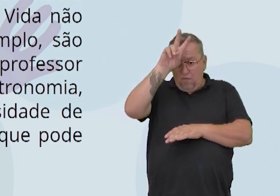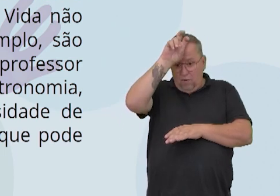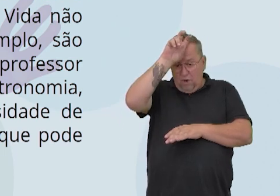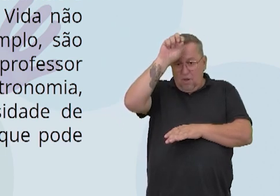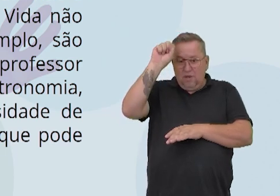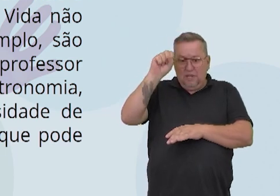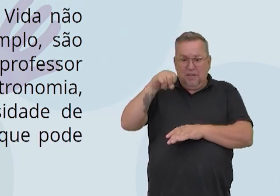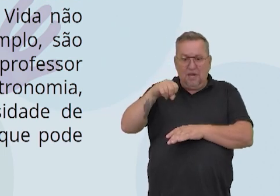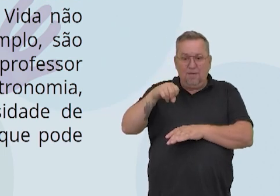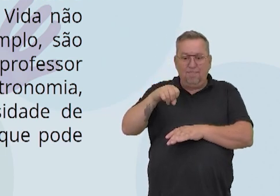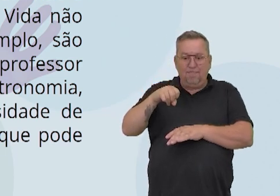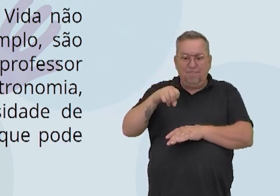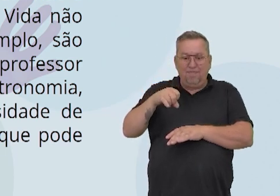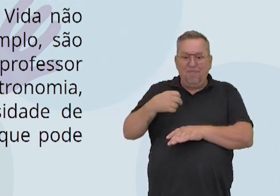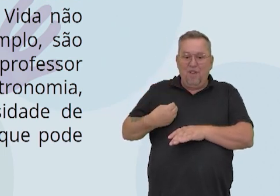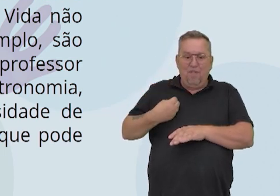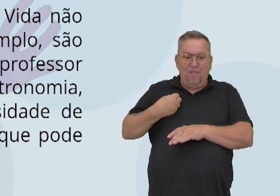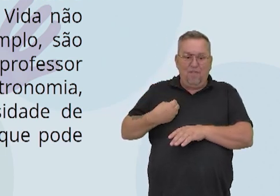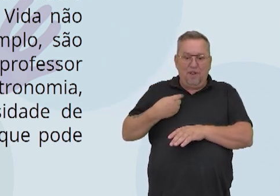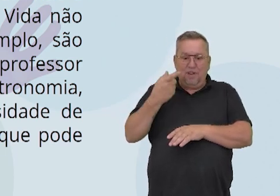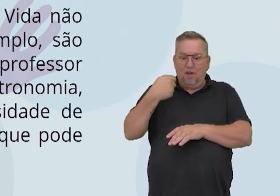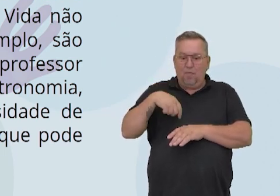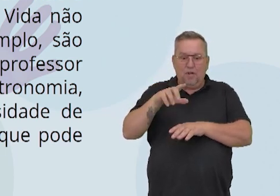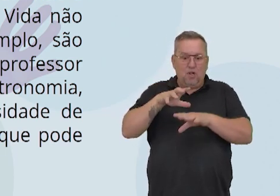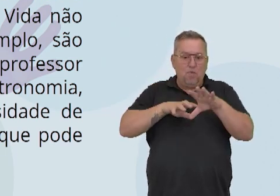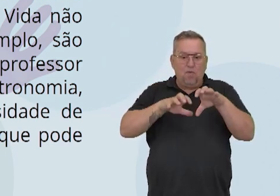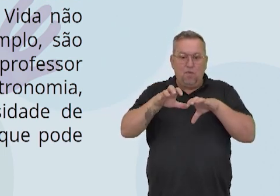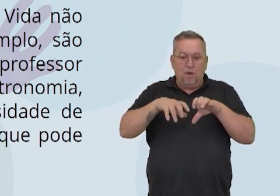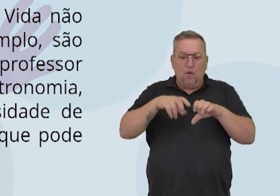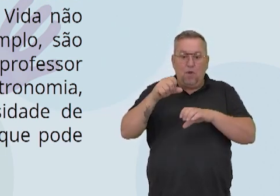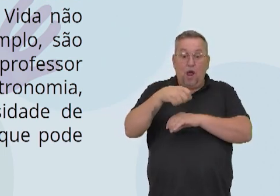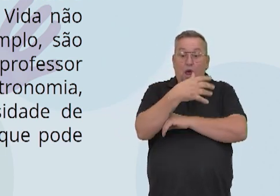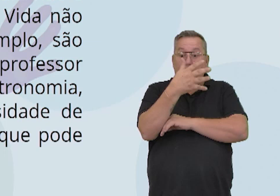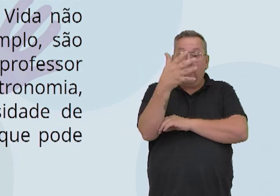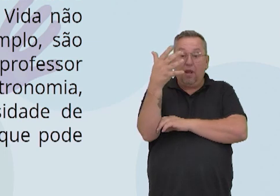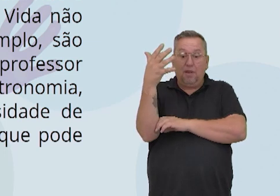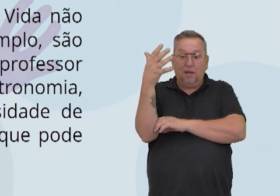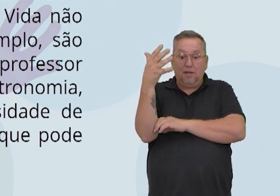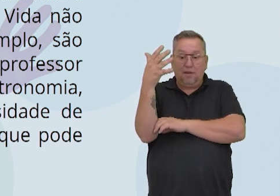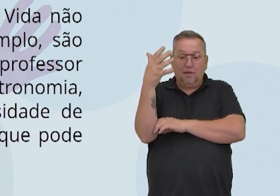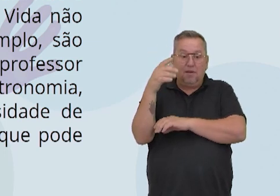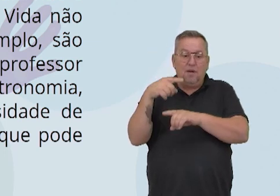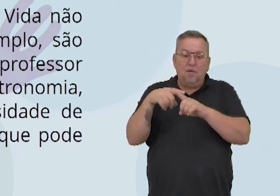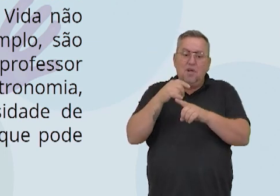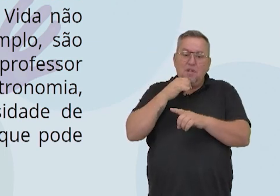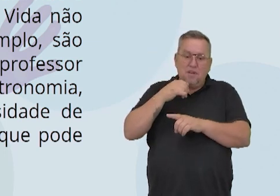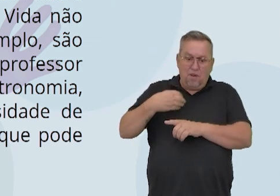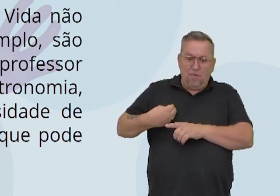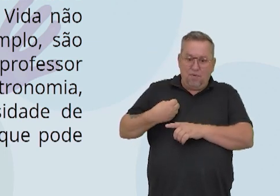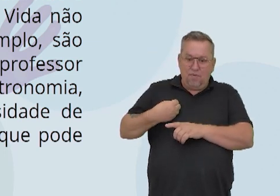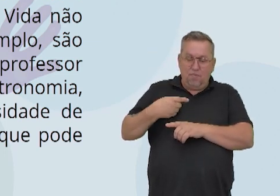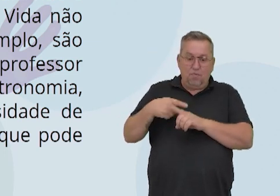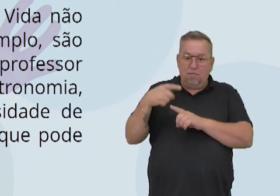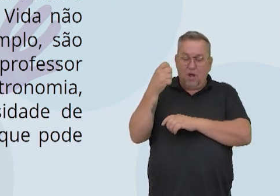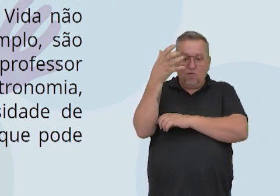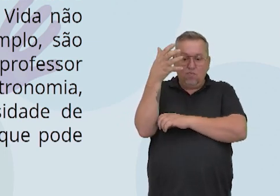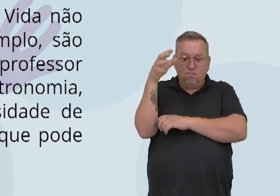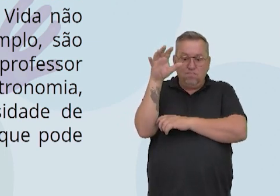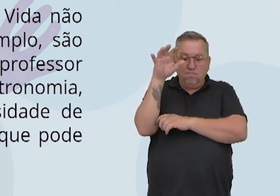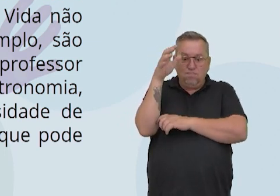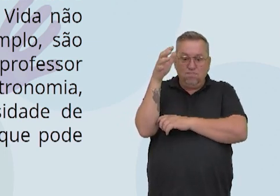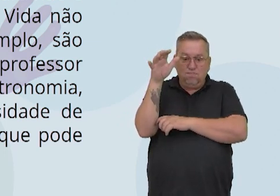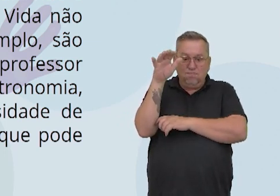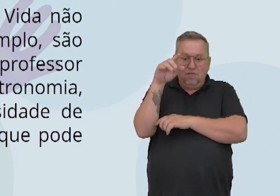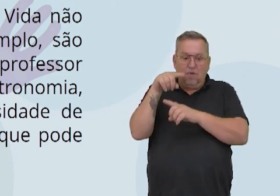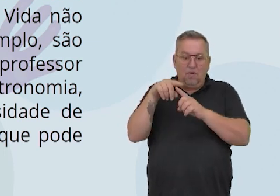são coisas vivas. Vida não precisa ter movimentos. As plantas, por exemplo, são vivas, mas não se movem.